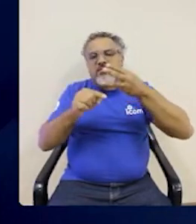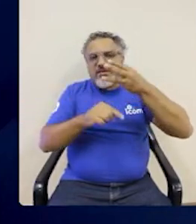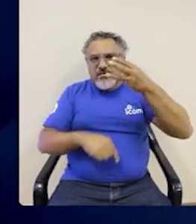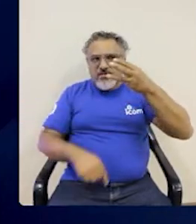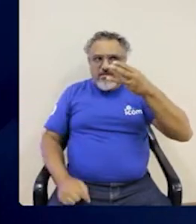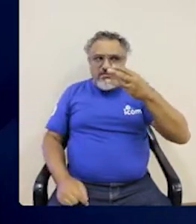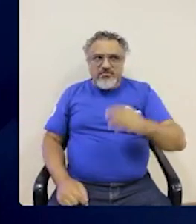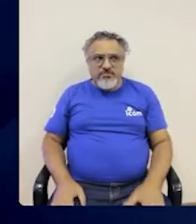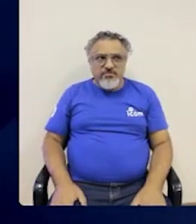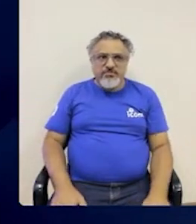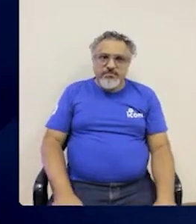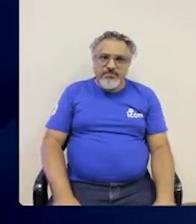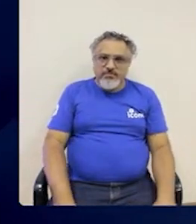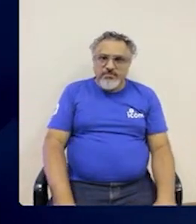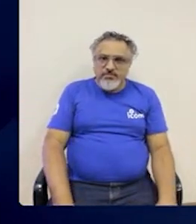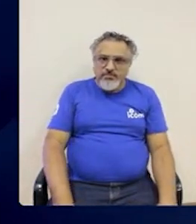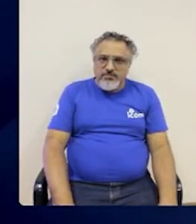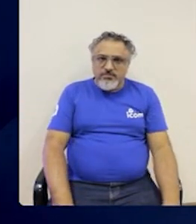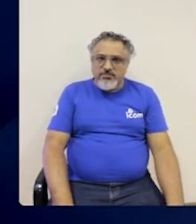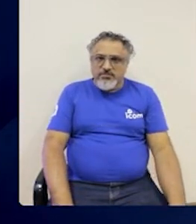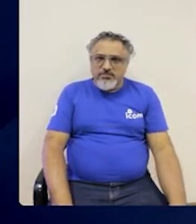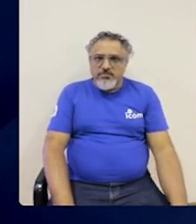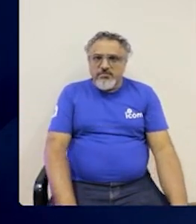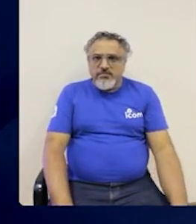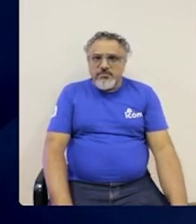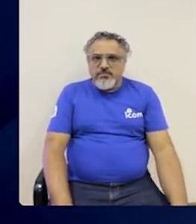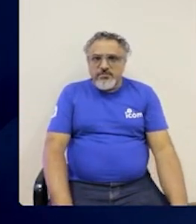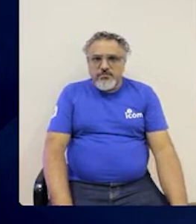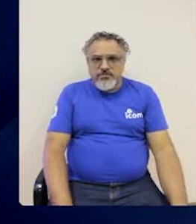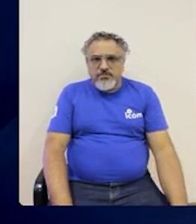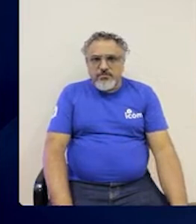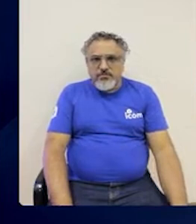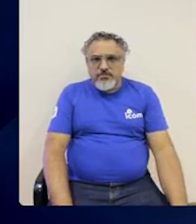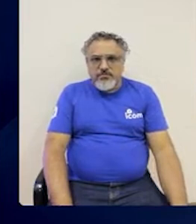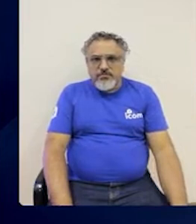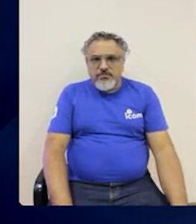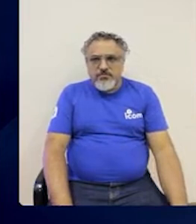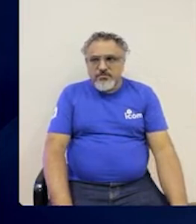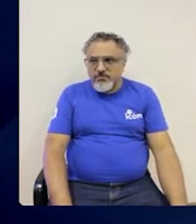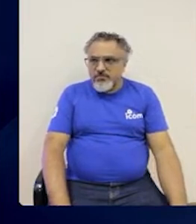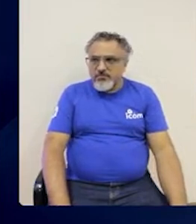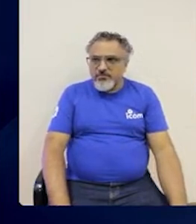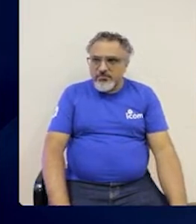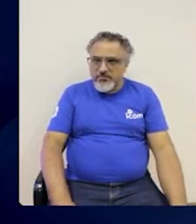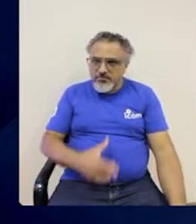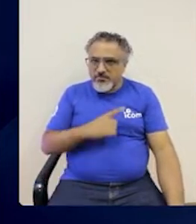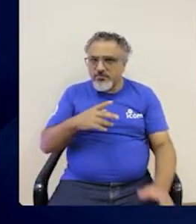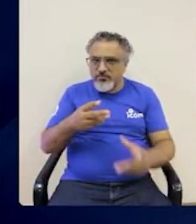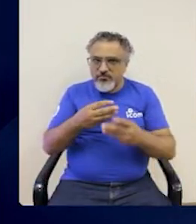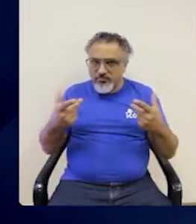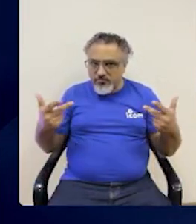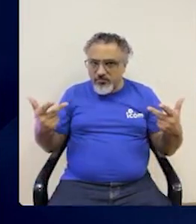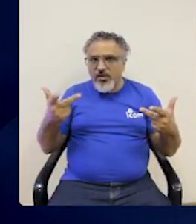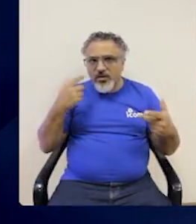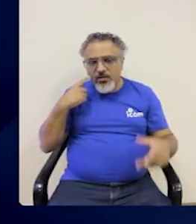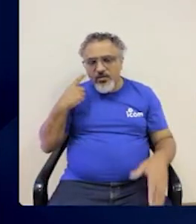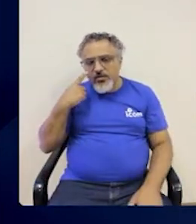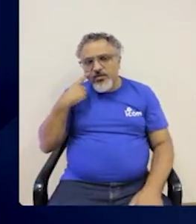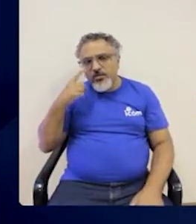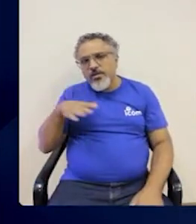colunas. E muitas vezes também a gente vê ali